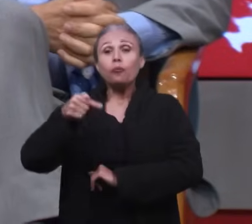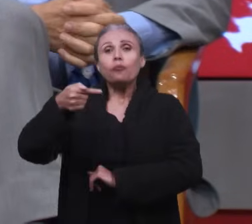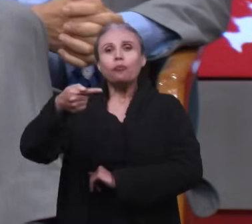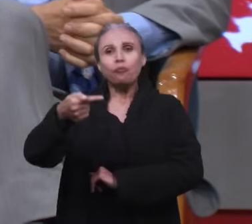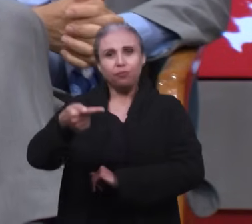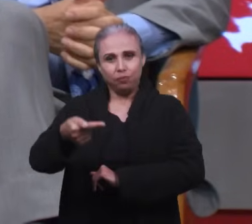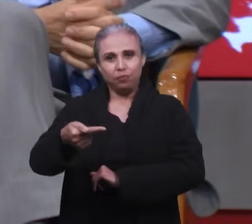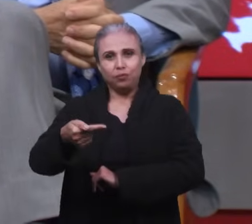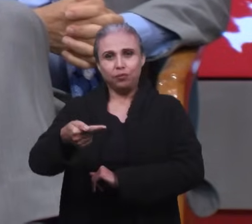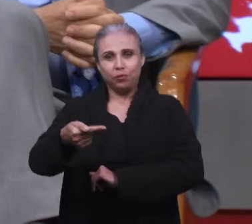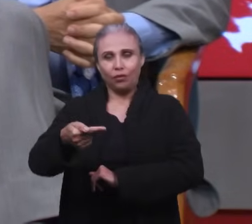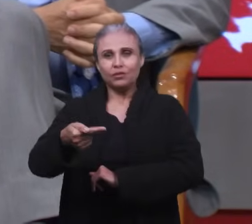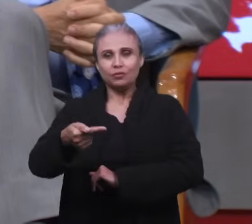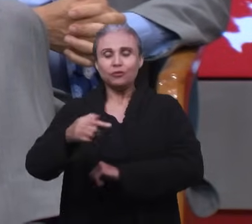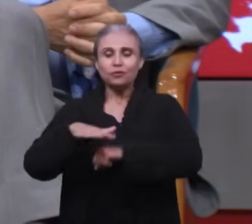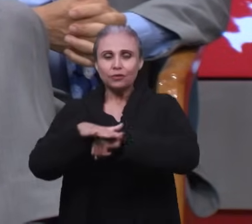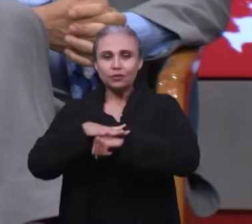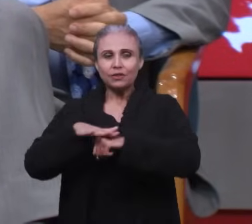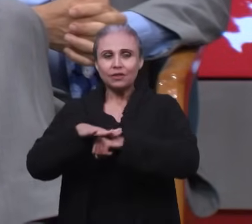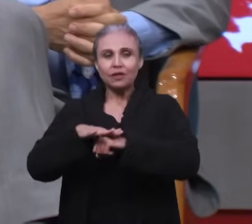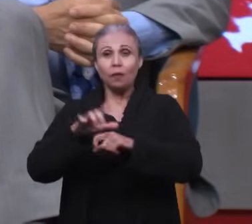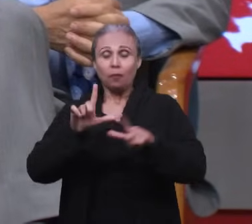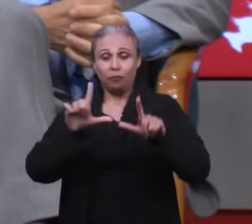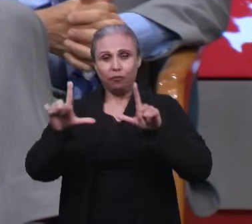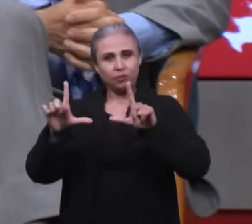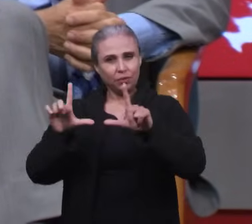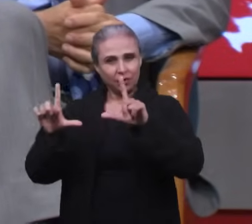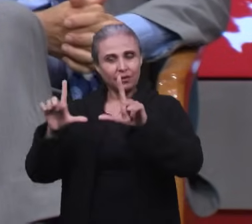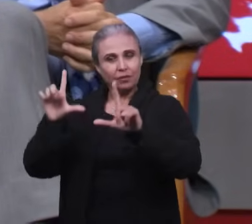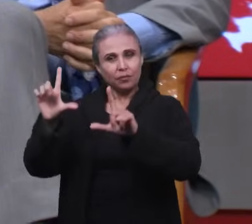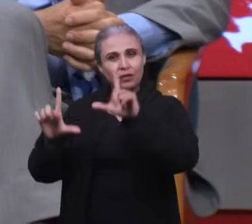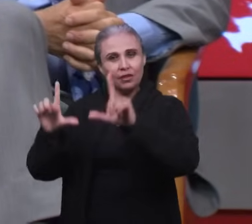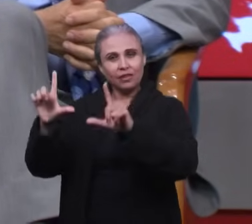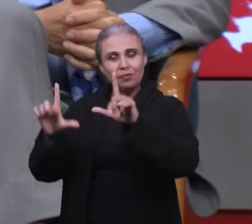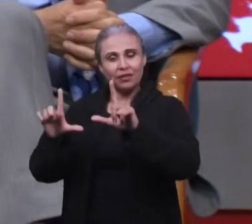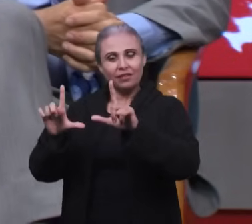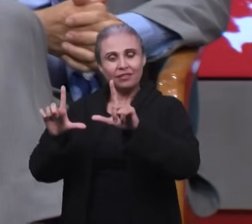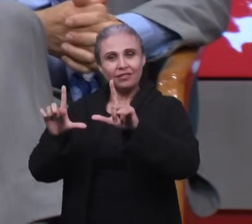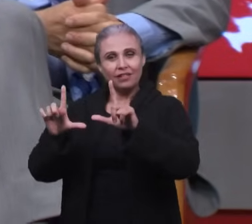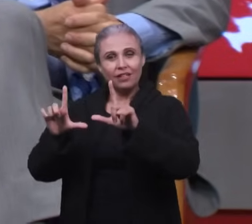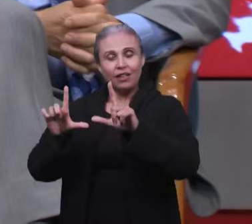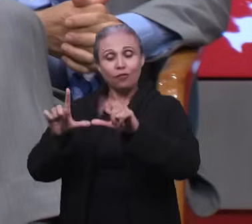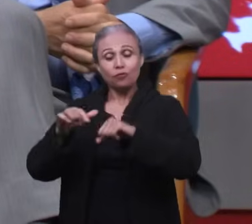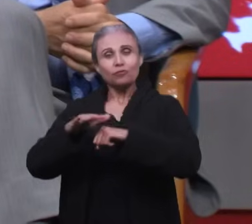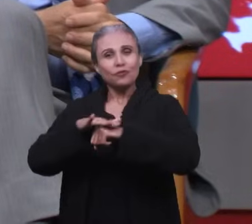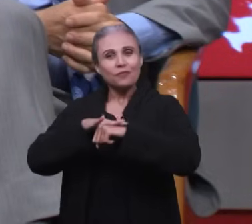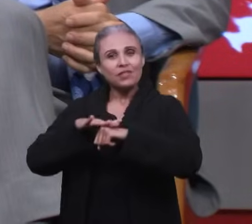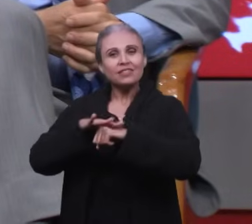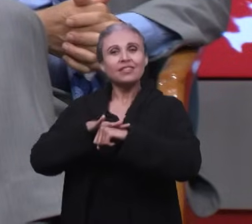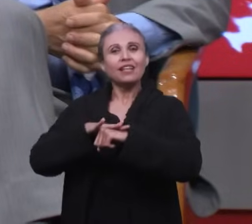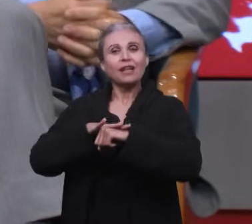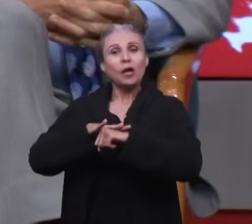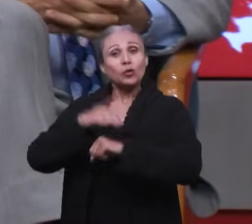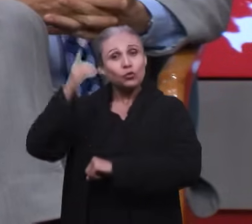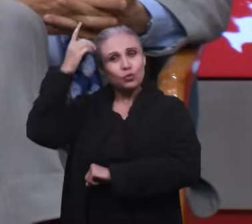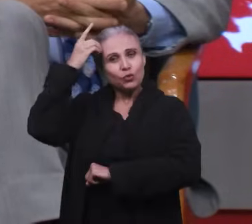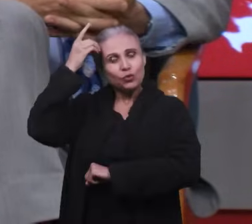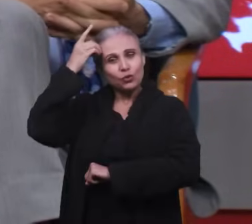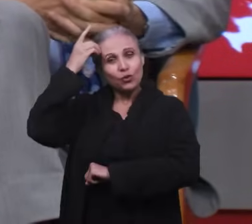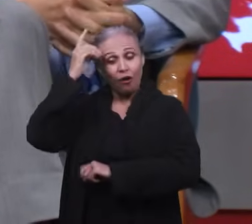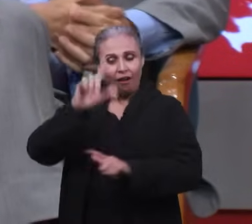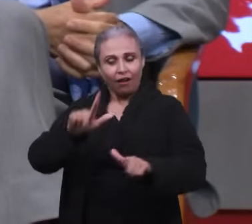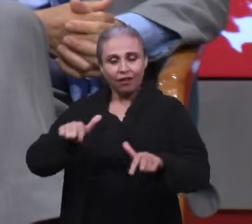próximo episódio conversar com os irmãos acerca dos